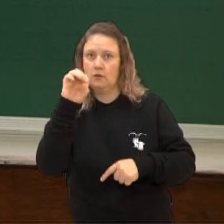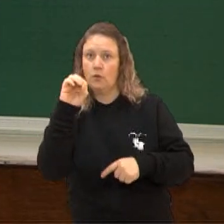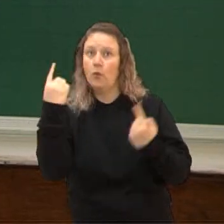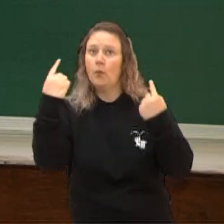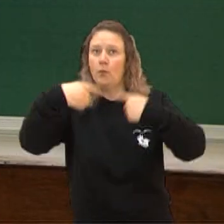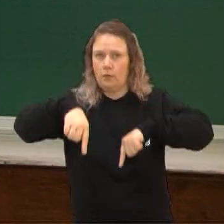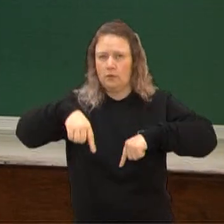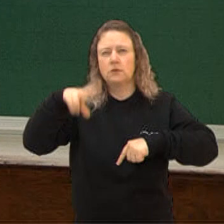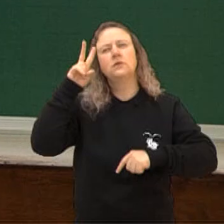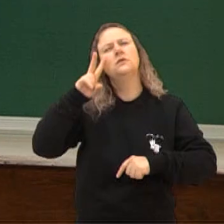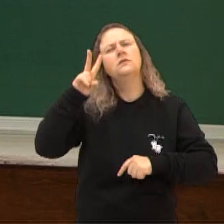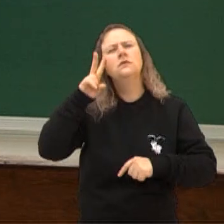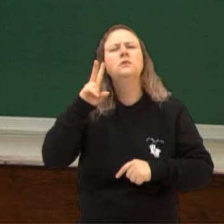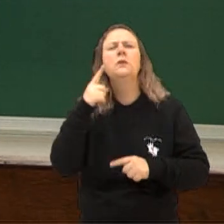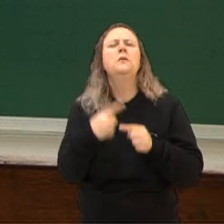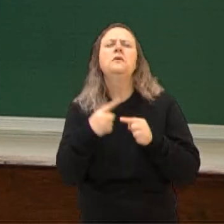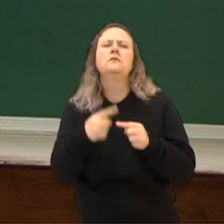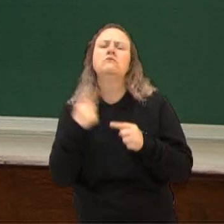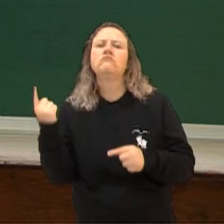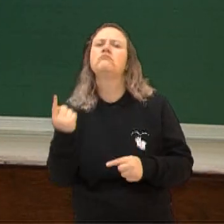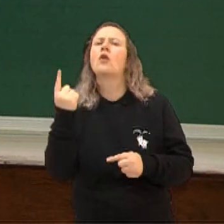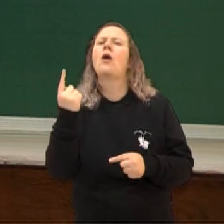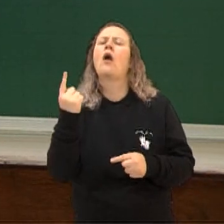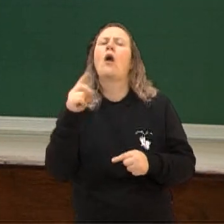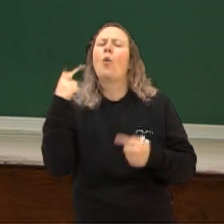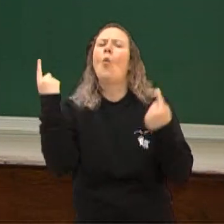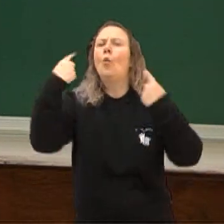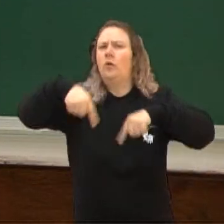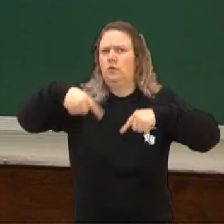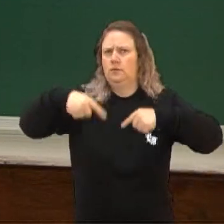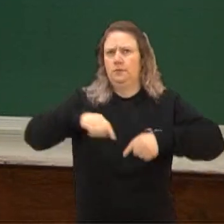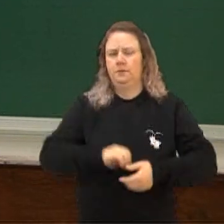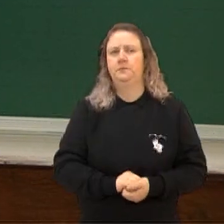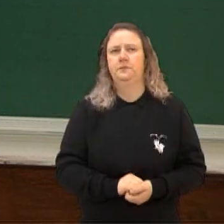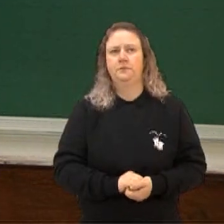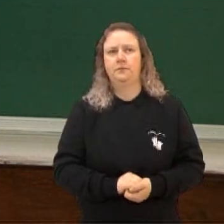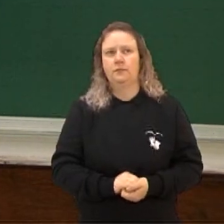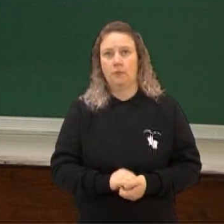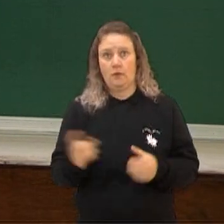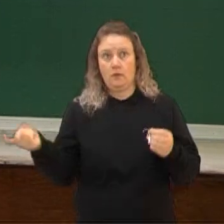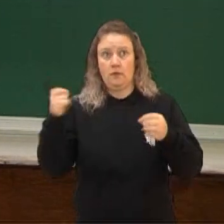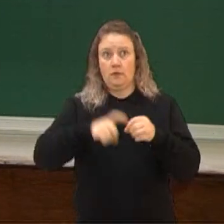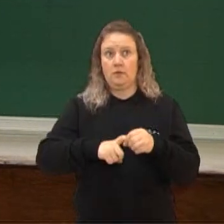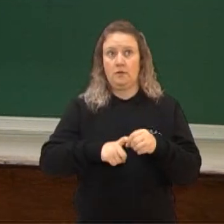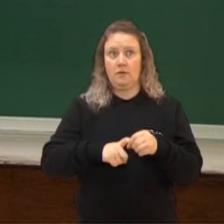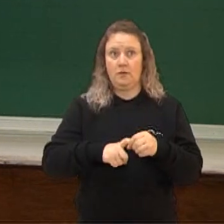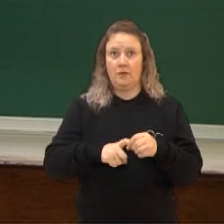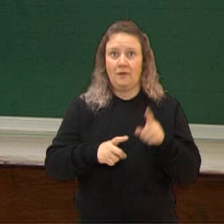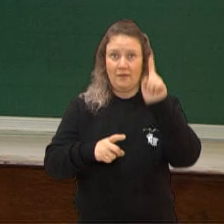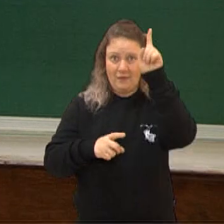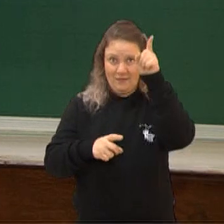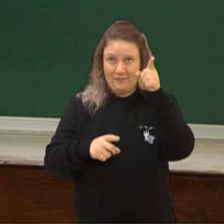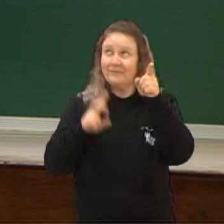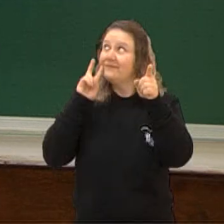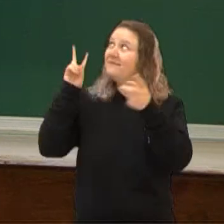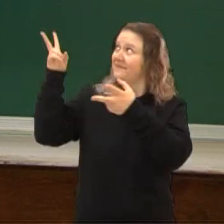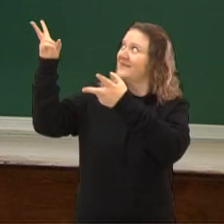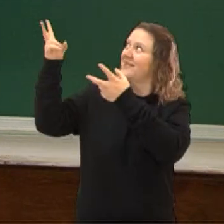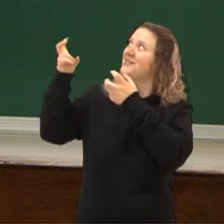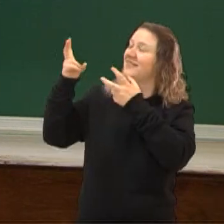Por que ela é o cateto oposto? Né? Vamos voltar aqui no desenho, só para a gente ter ideia. Ó, a altura aqui.